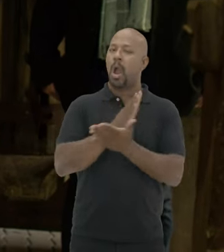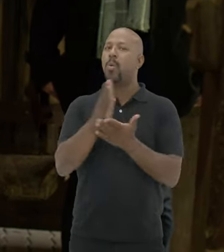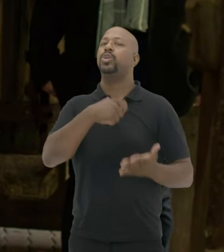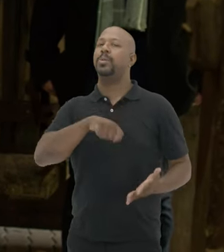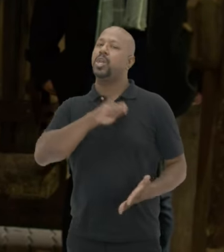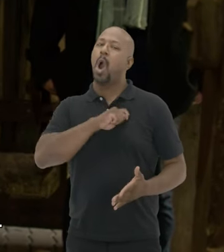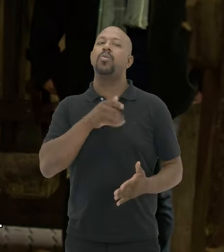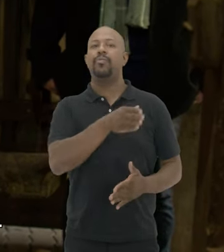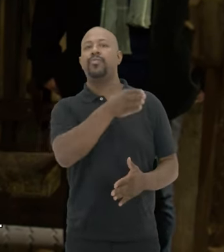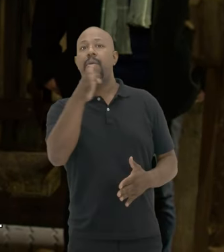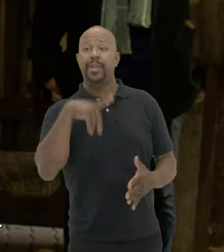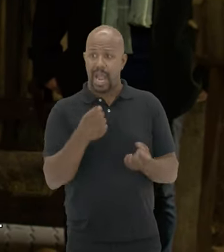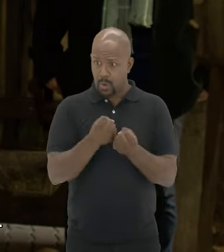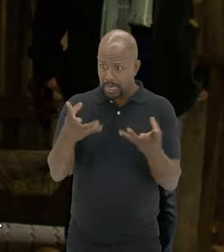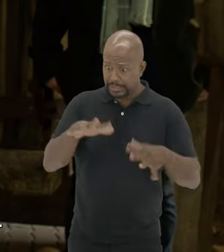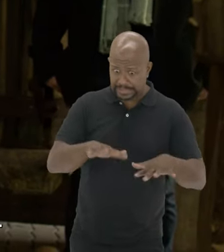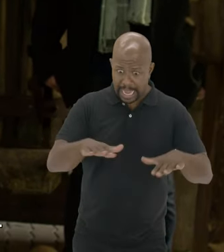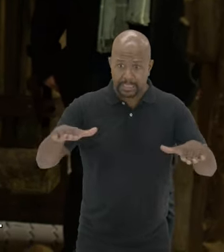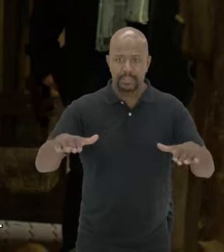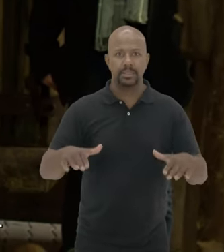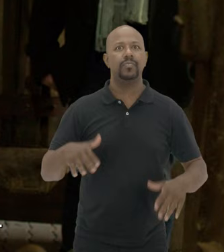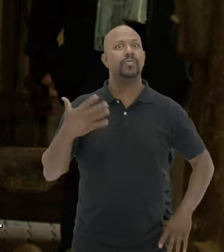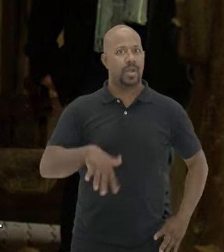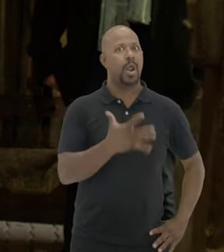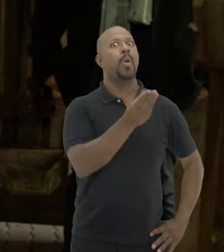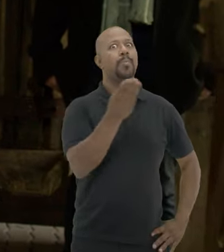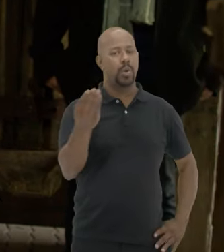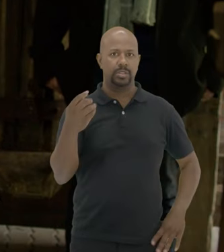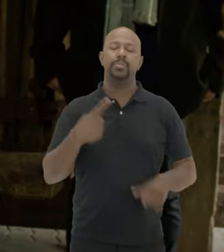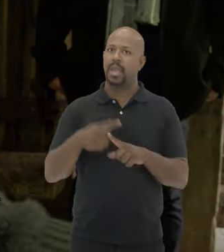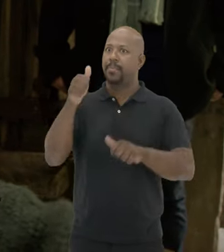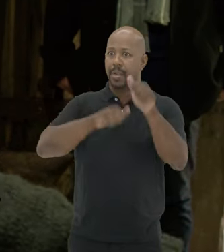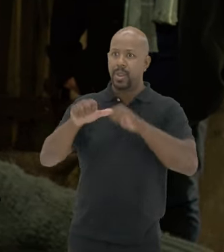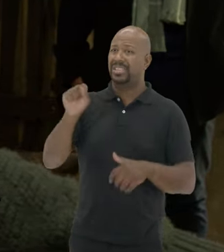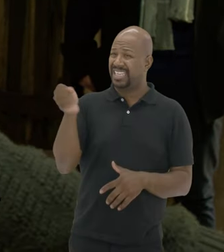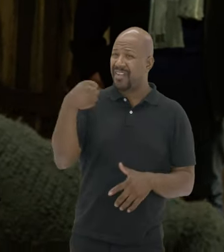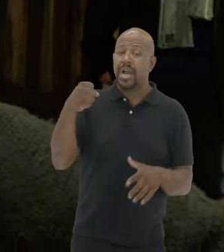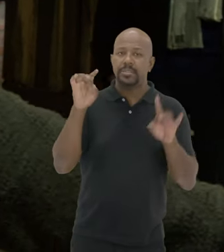que algum espanhol anda por aqui pela quantidade não foram poucos porque